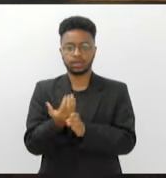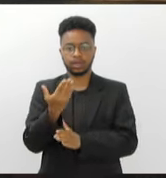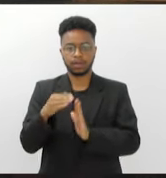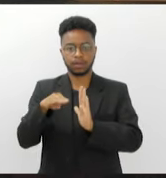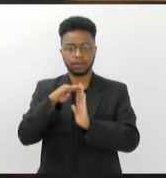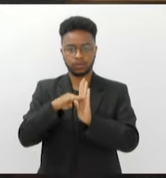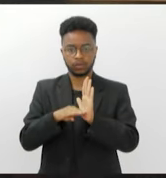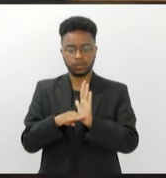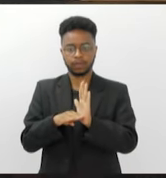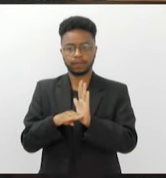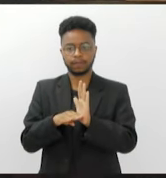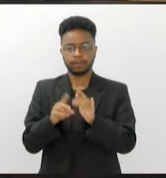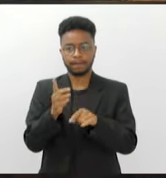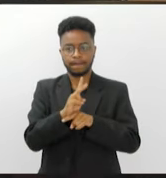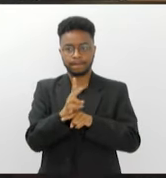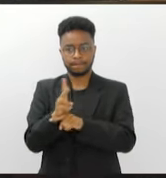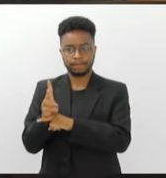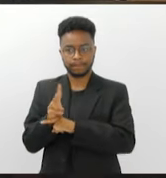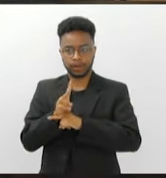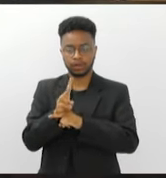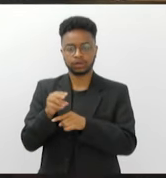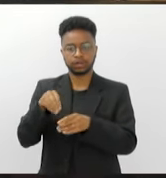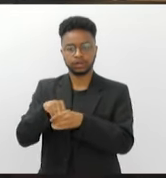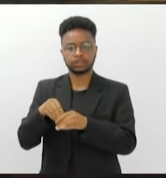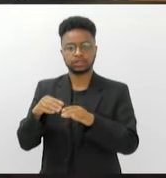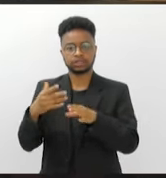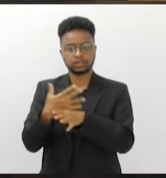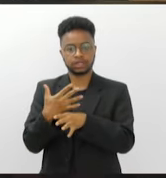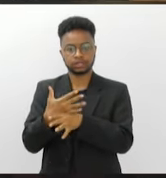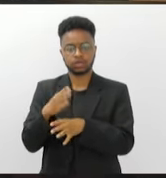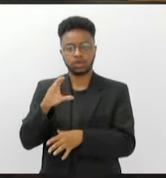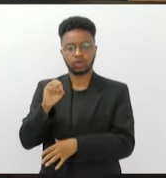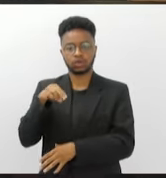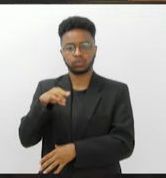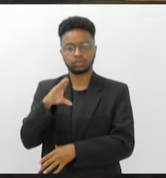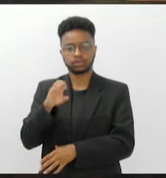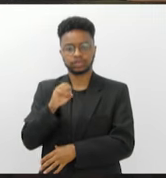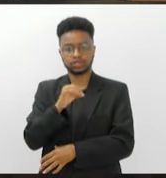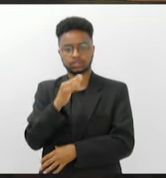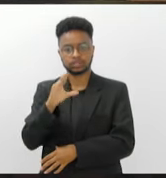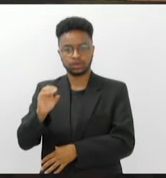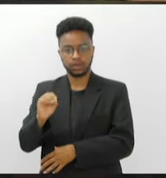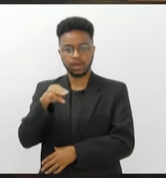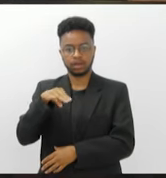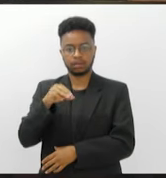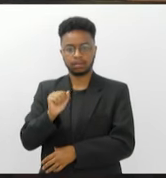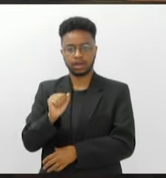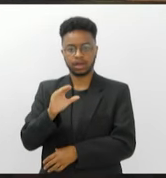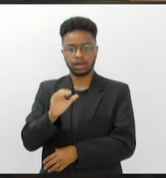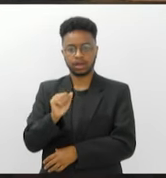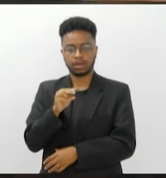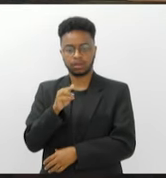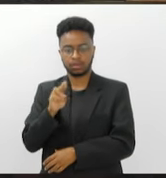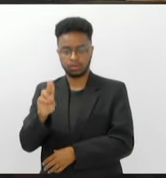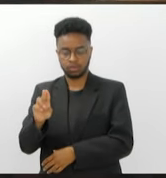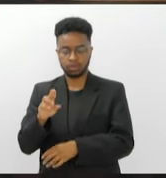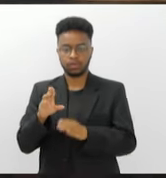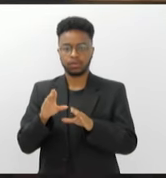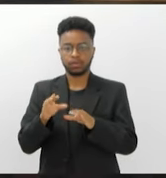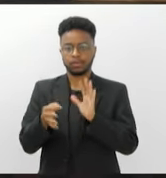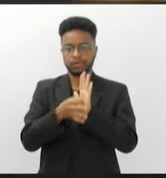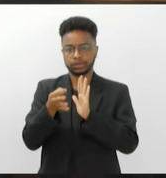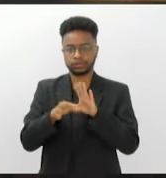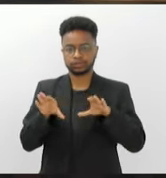programa Patrulha Rural no município de Conceição de Macabu. Parecer da Comissão de Indicações